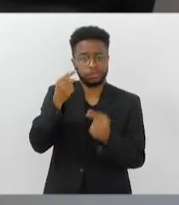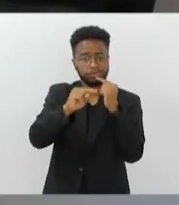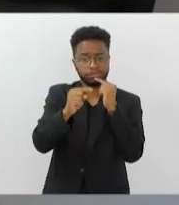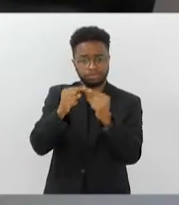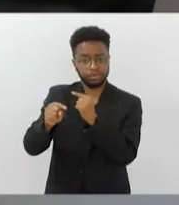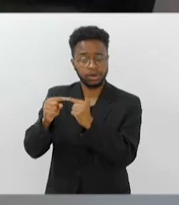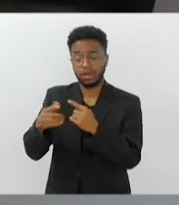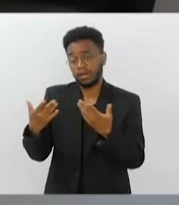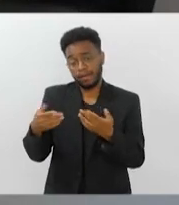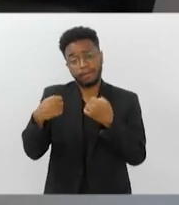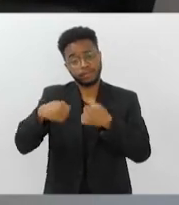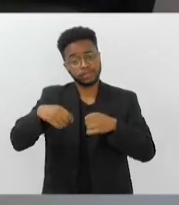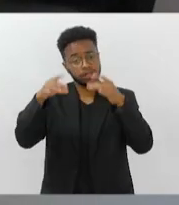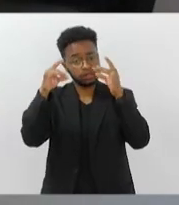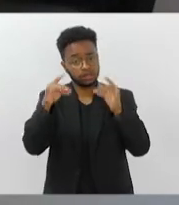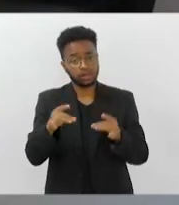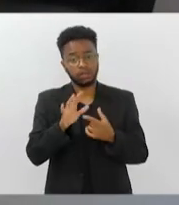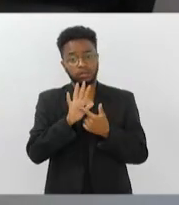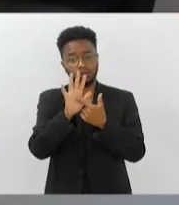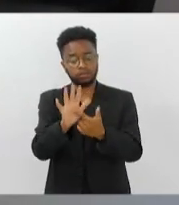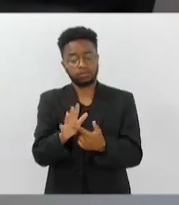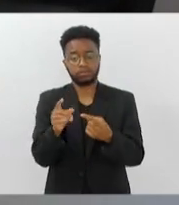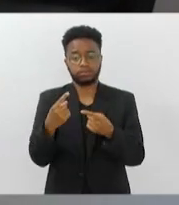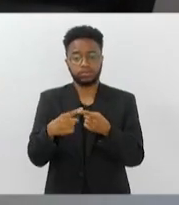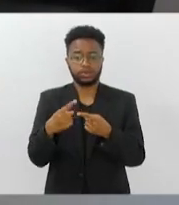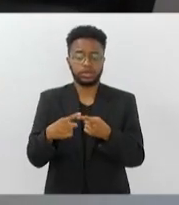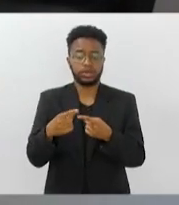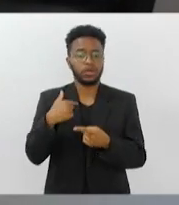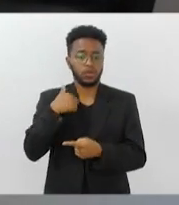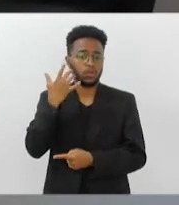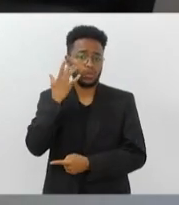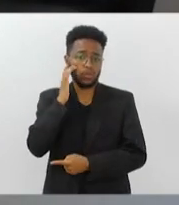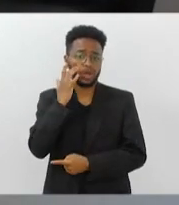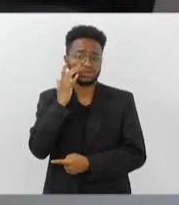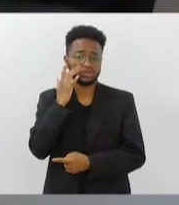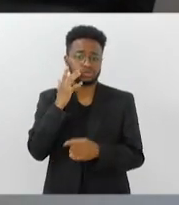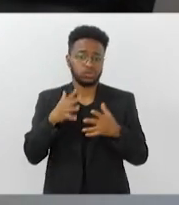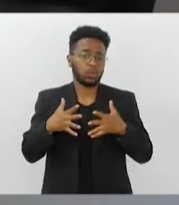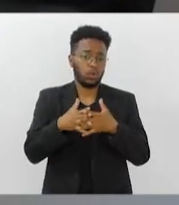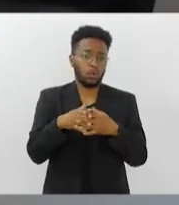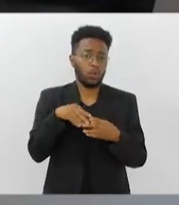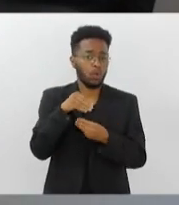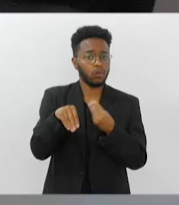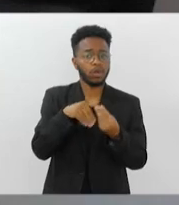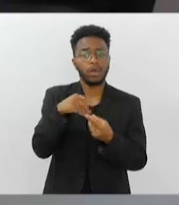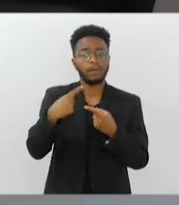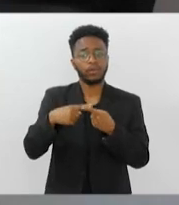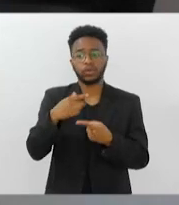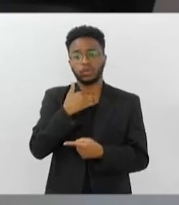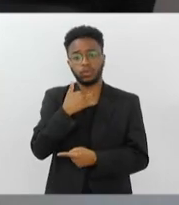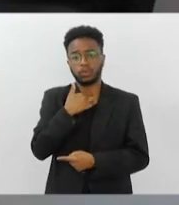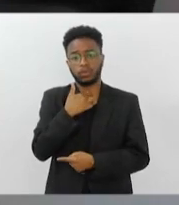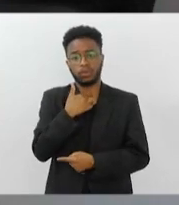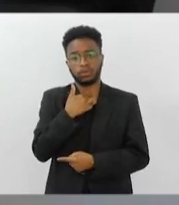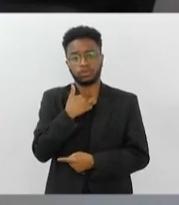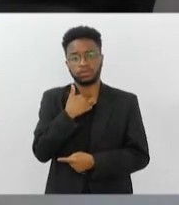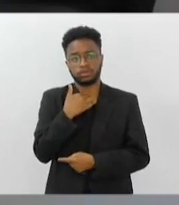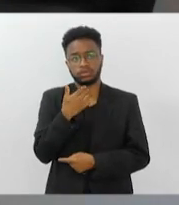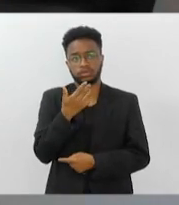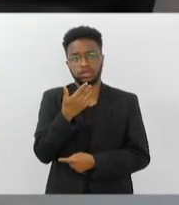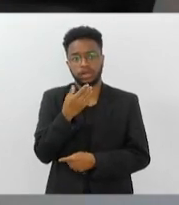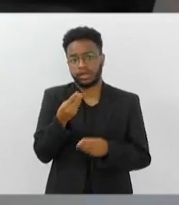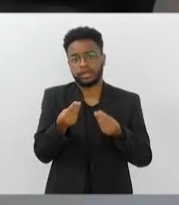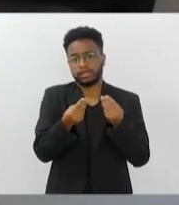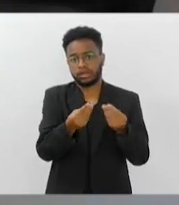eu acho que a questão de mérito e de forma se confundem. Porque você não pode dar ao passageiro uma capacidade, ao